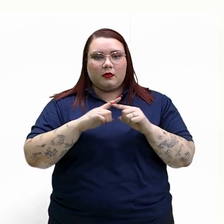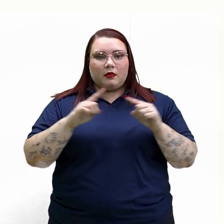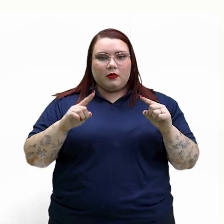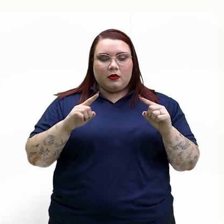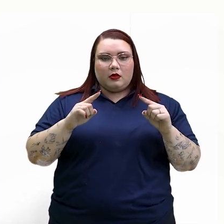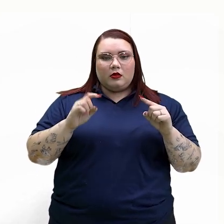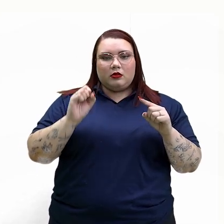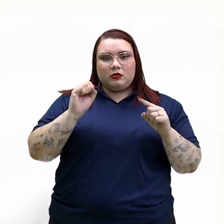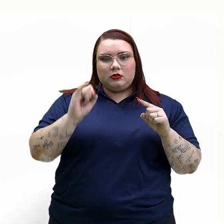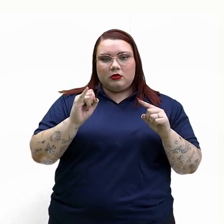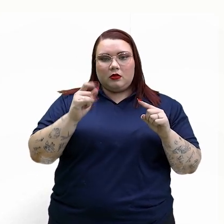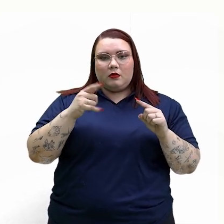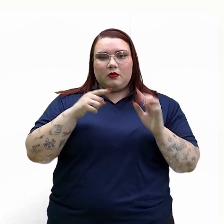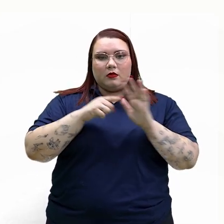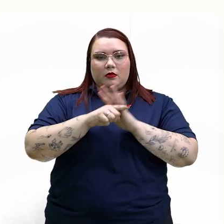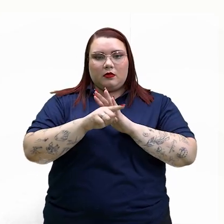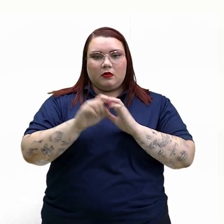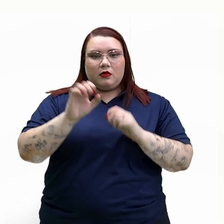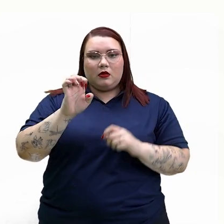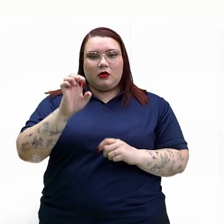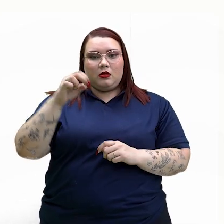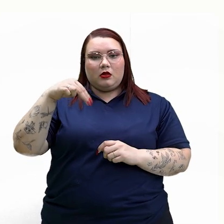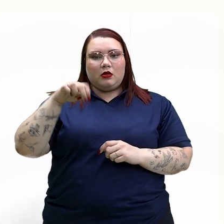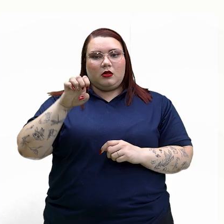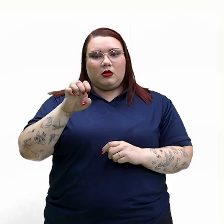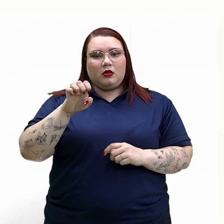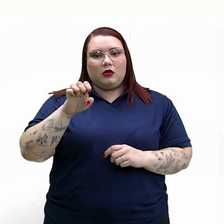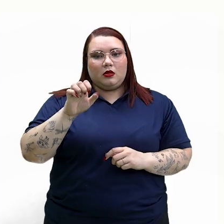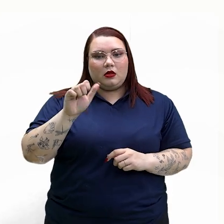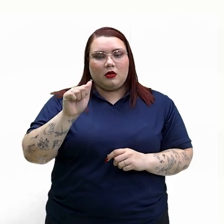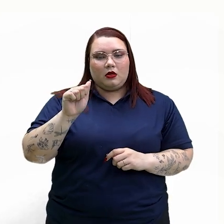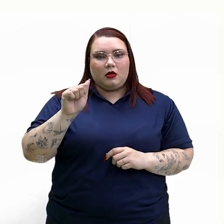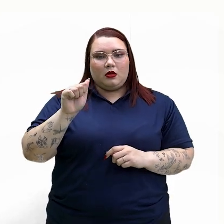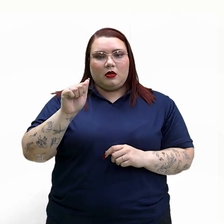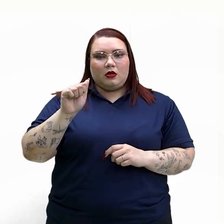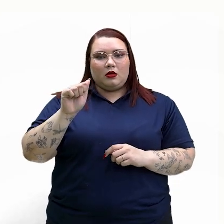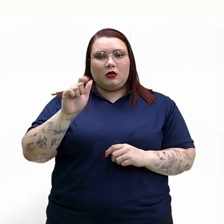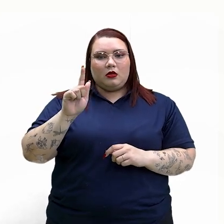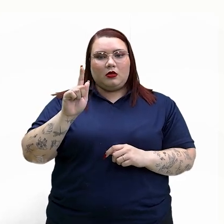se pergunta, é o eneago.